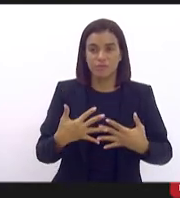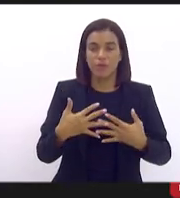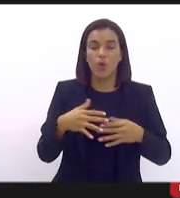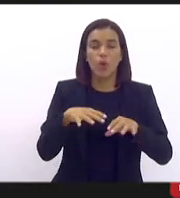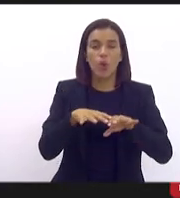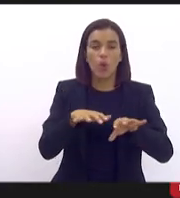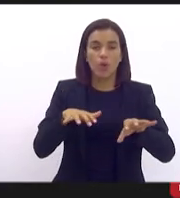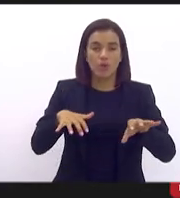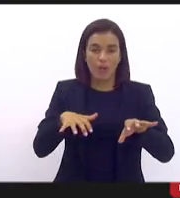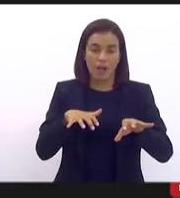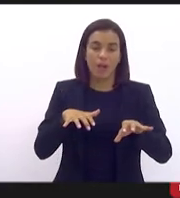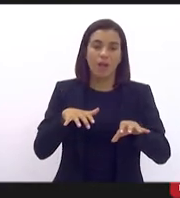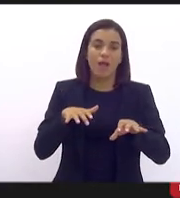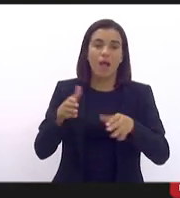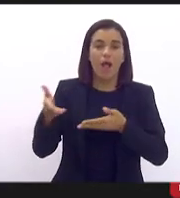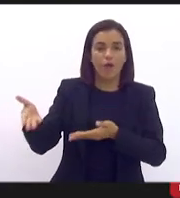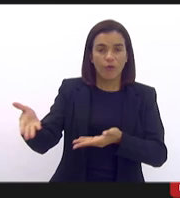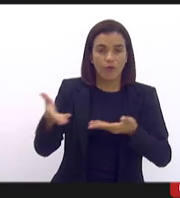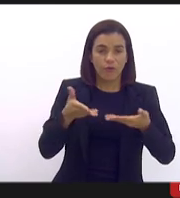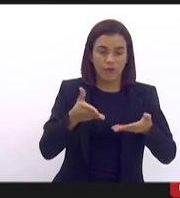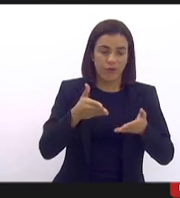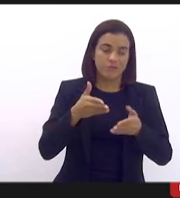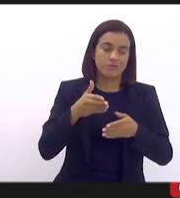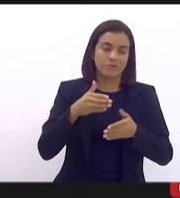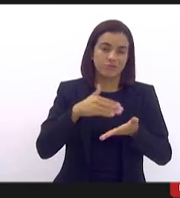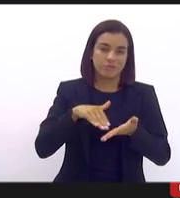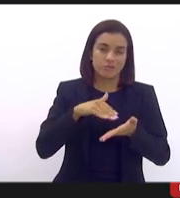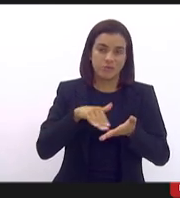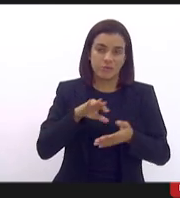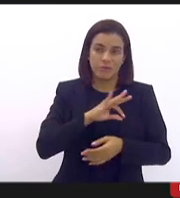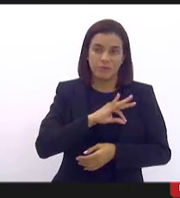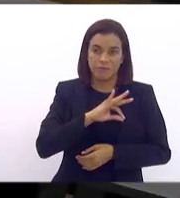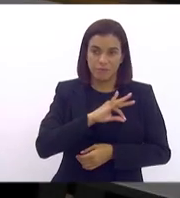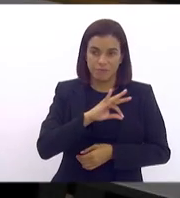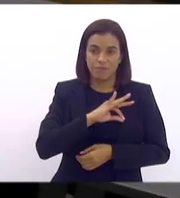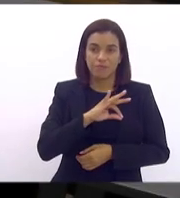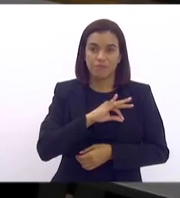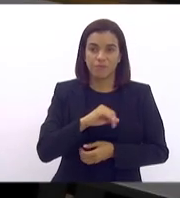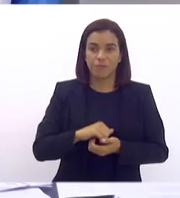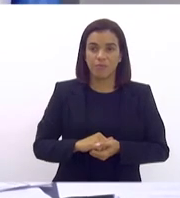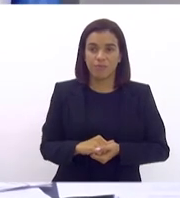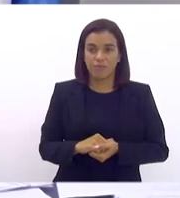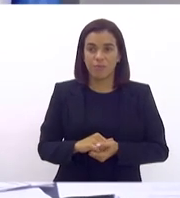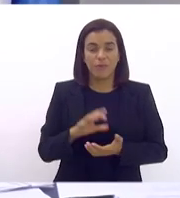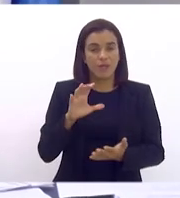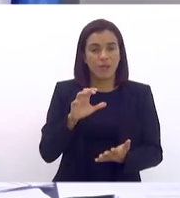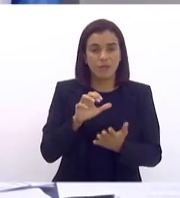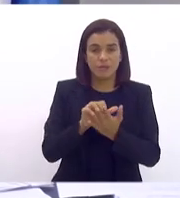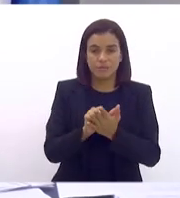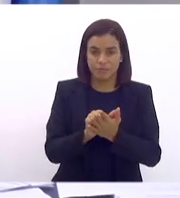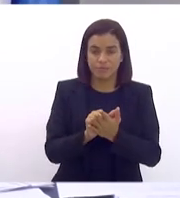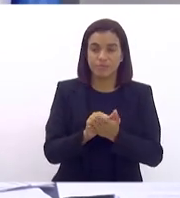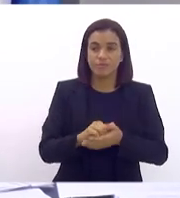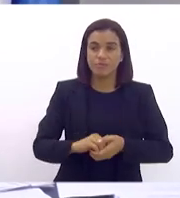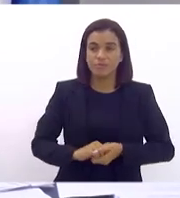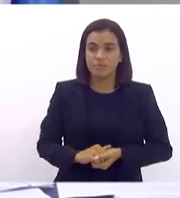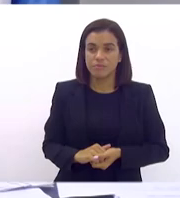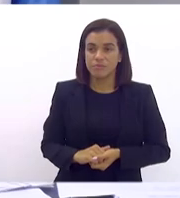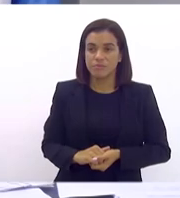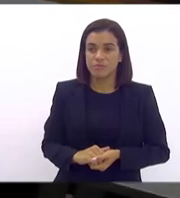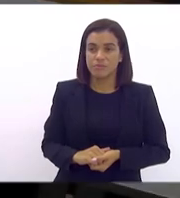contrário à convocação do secretário da Polícia Civil. Perfeito. Consignado o voto de Vossa Excelência.